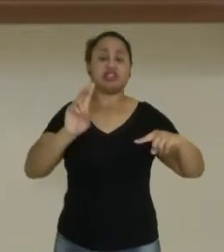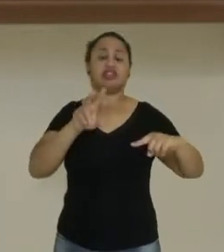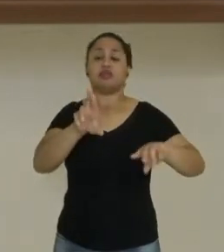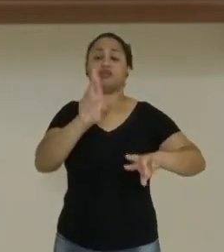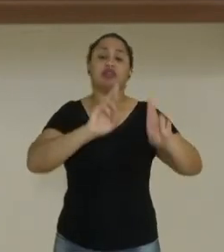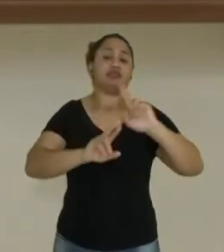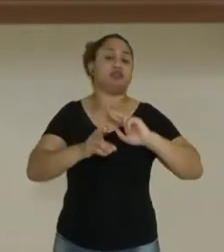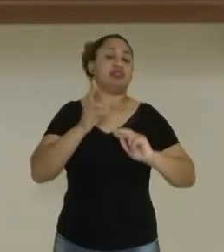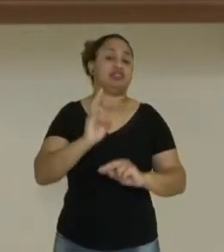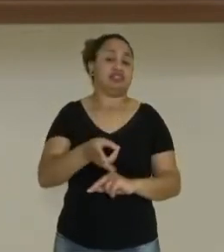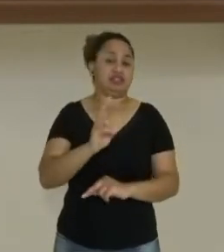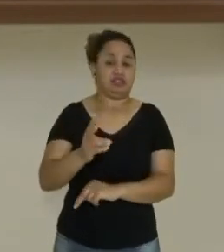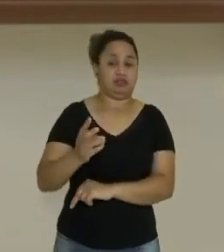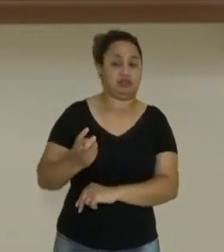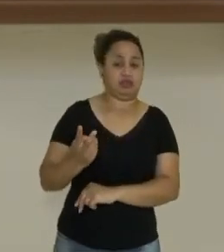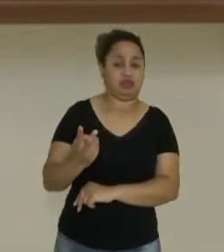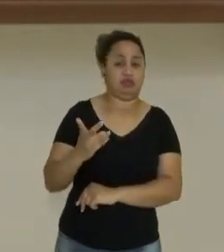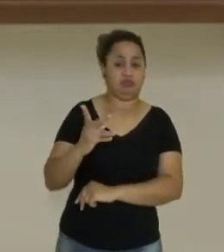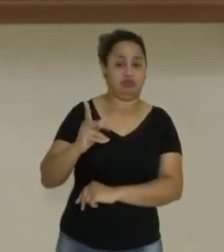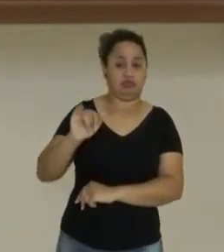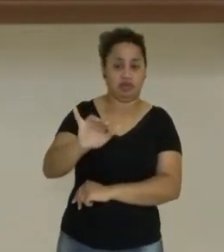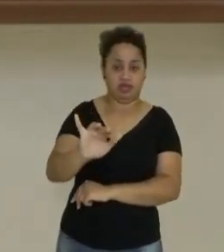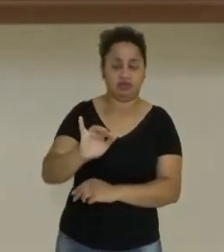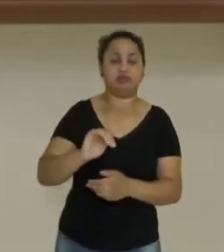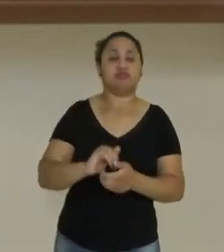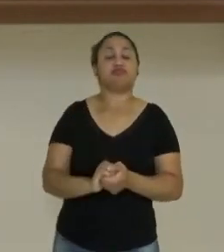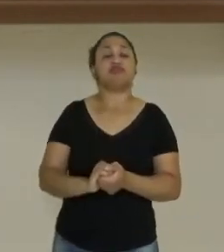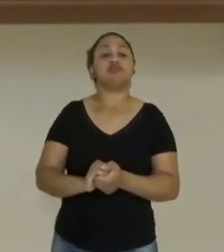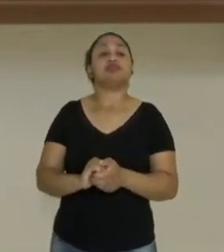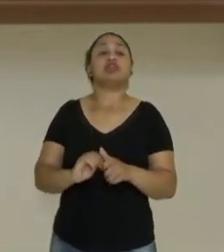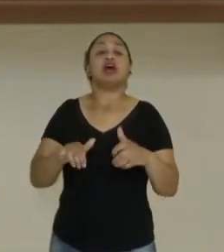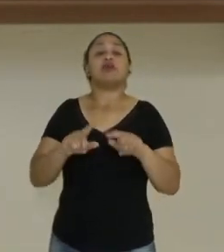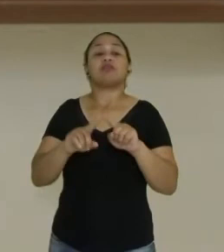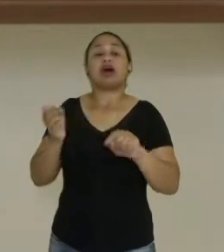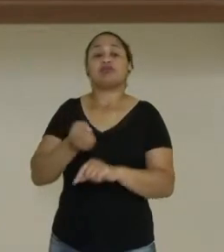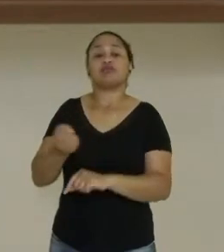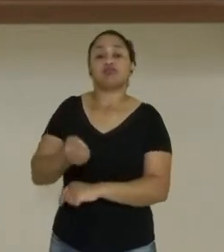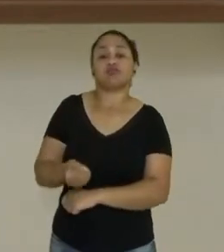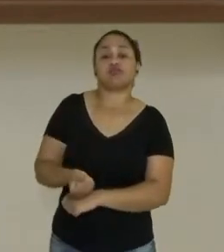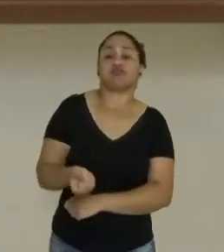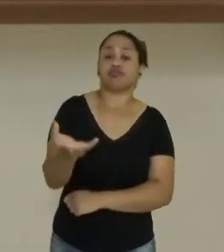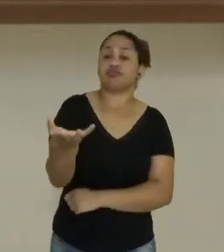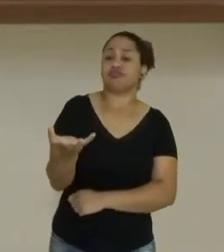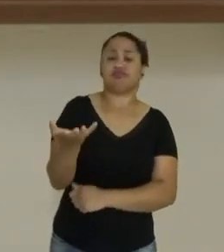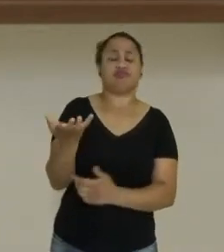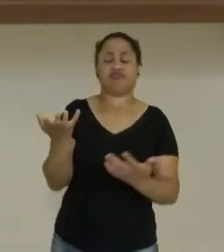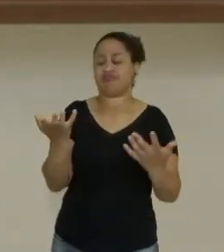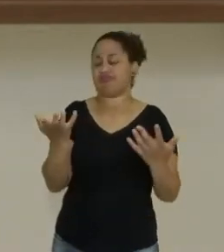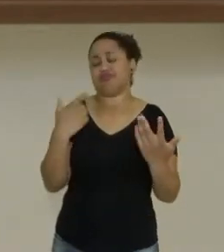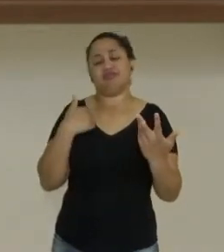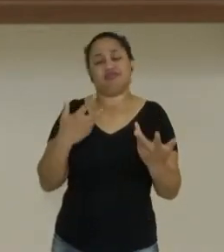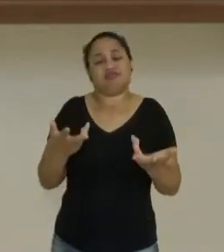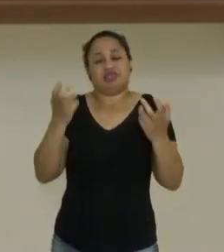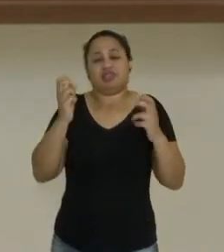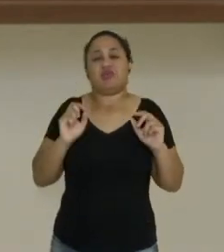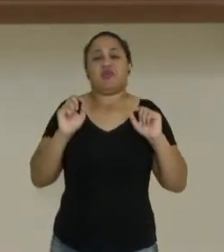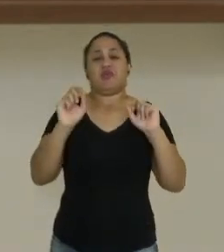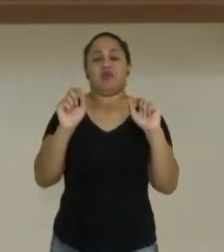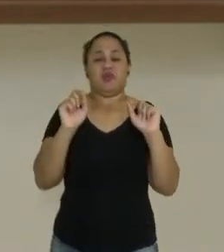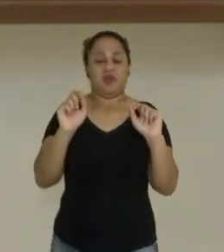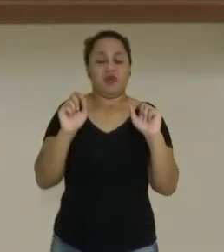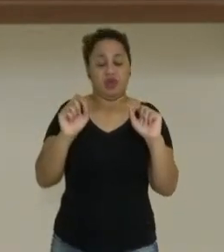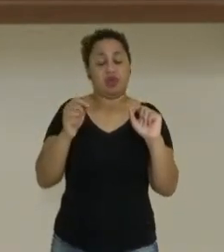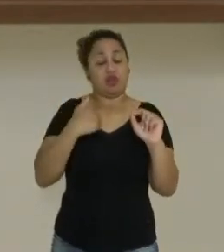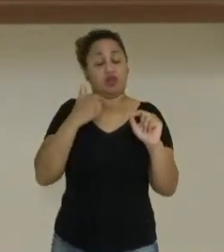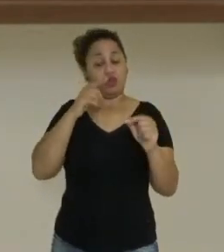vai ser sempre par. Agora, quando eu jogo os dados, aí fica muito nítido, né? Fica claro eu